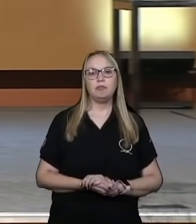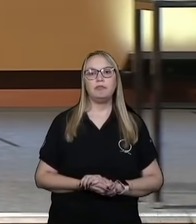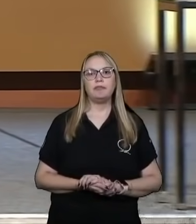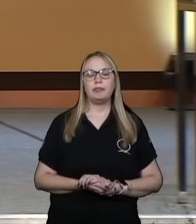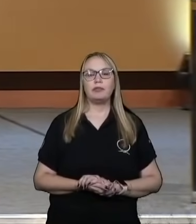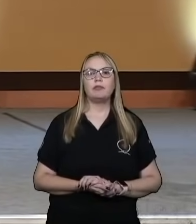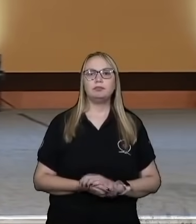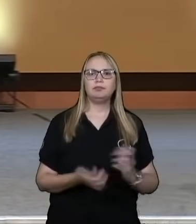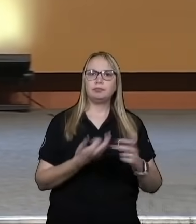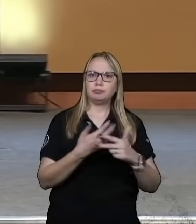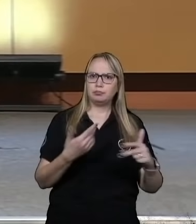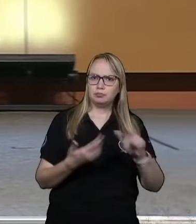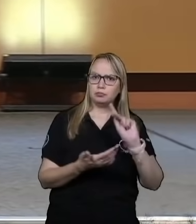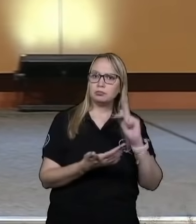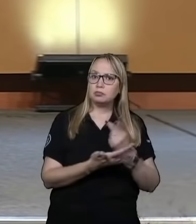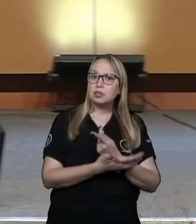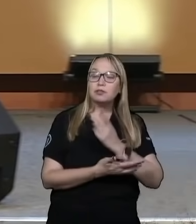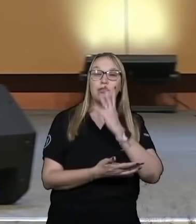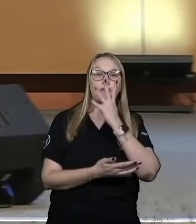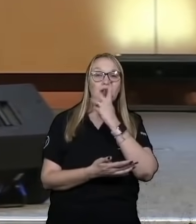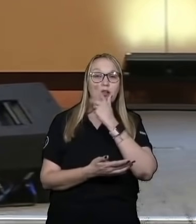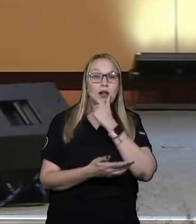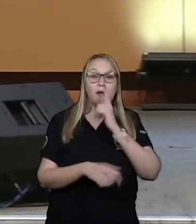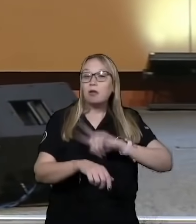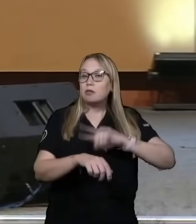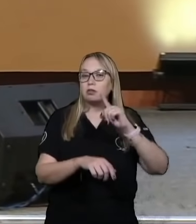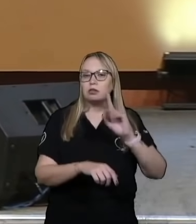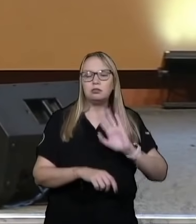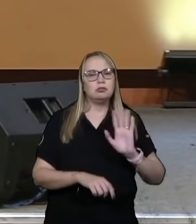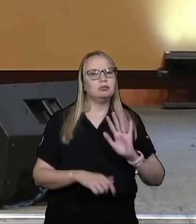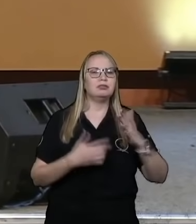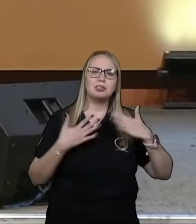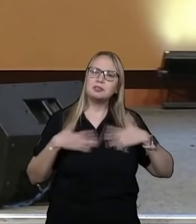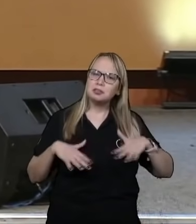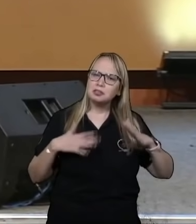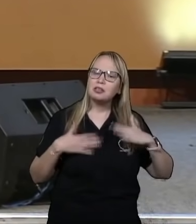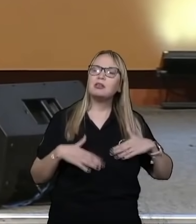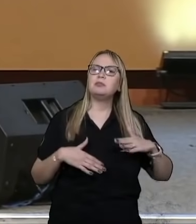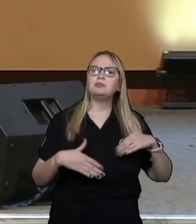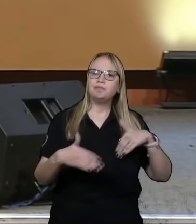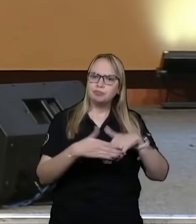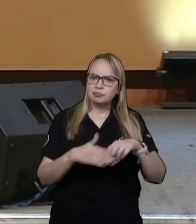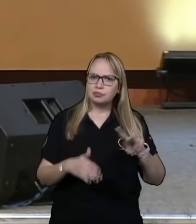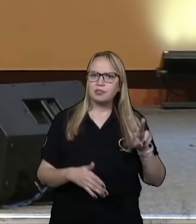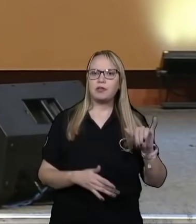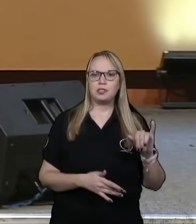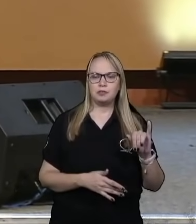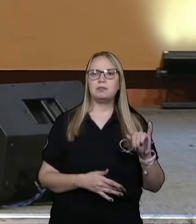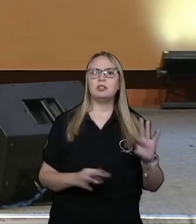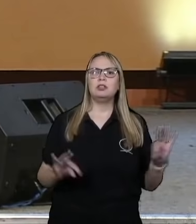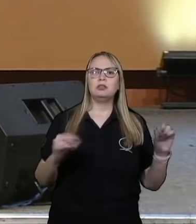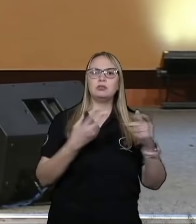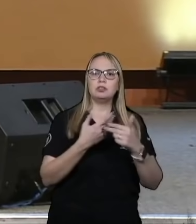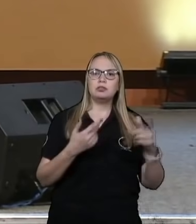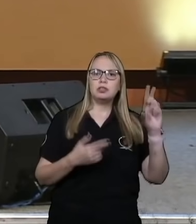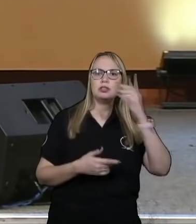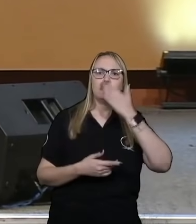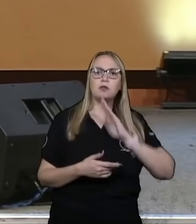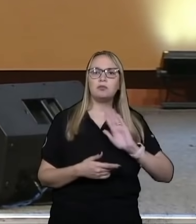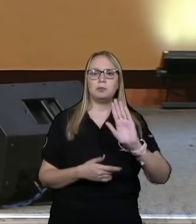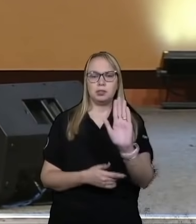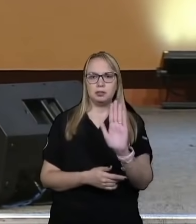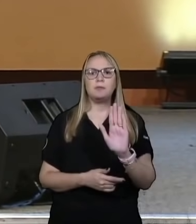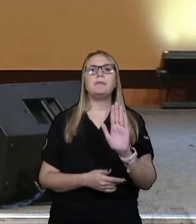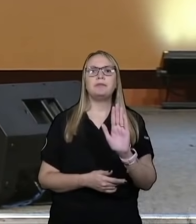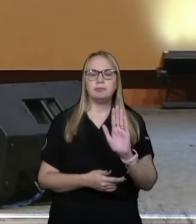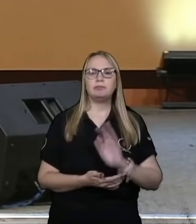É a coisa não vem de uma vez só não calma vai chegar tudo que Deus te prometeu